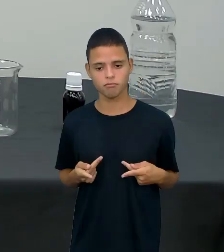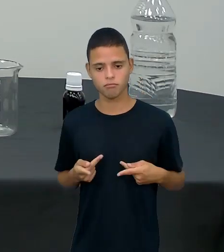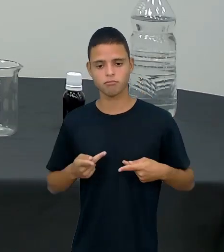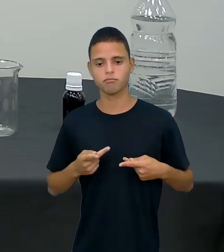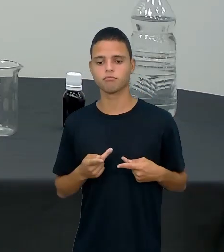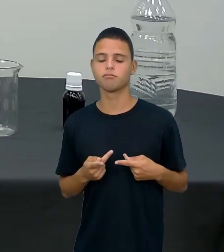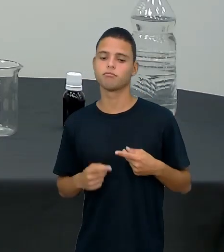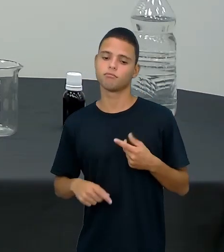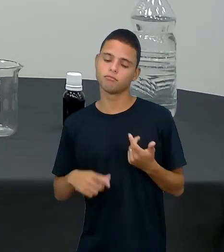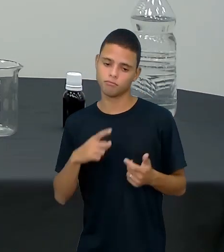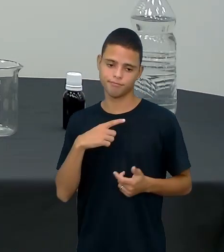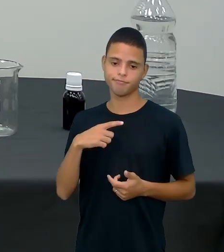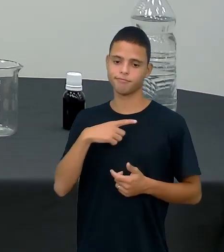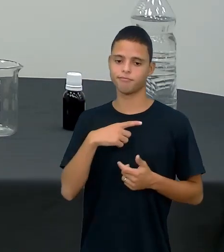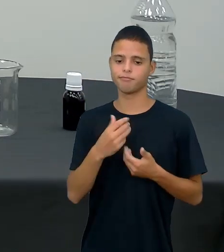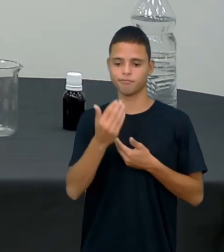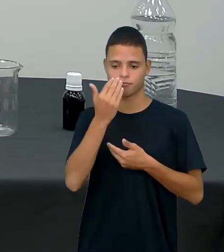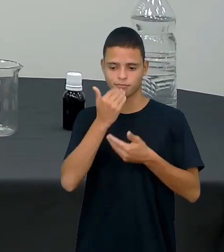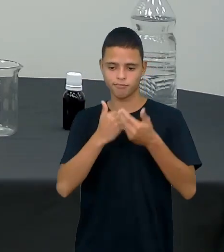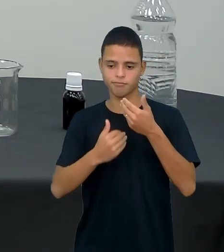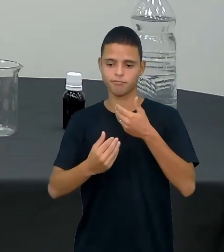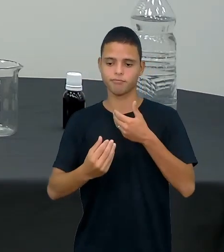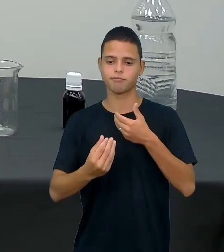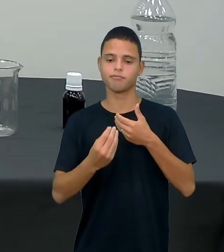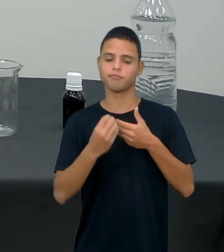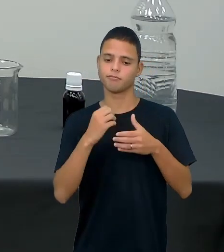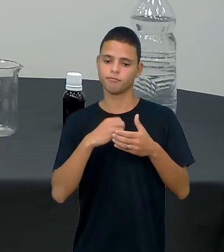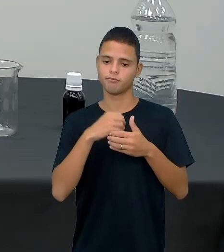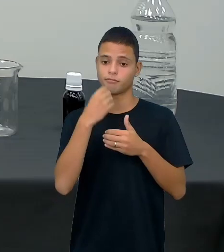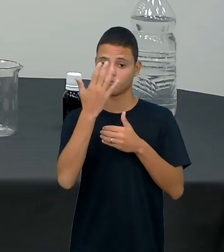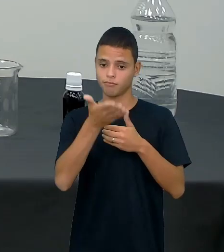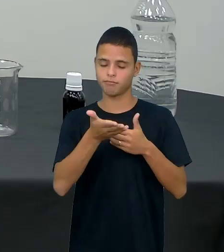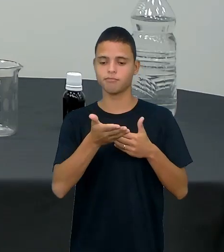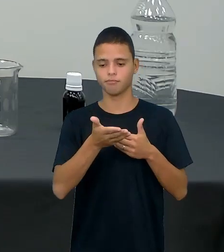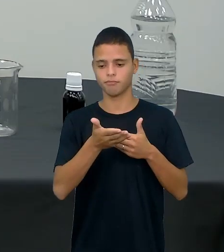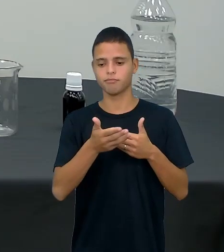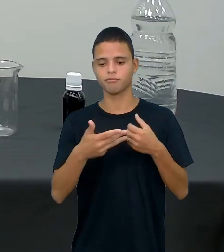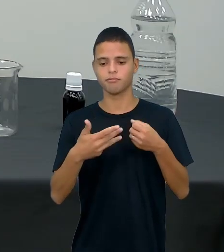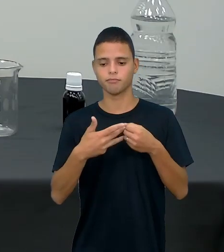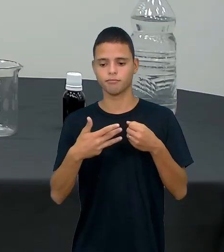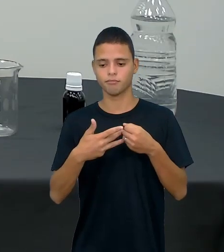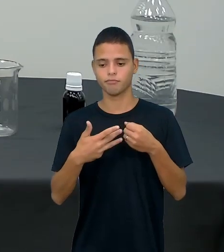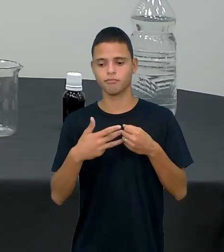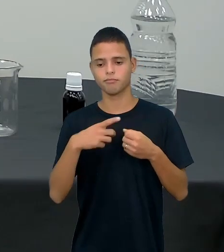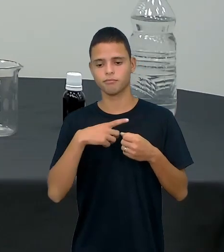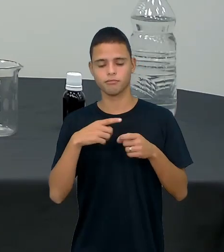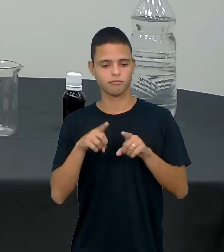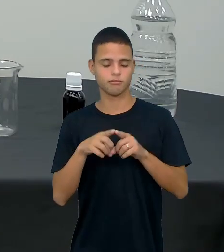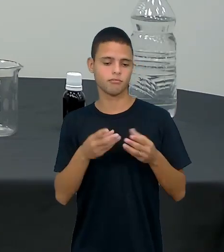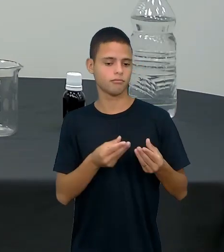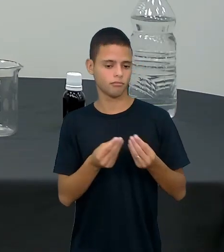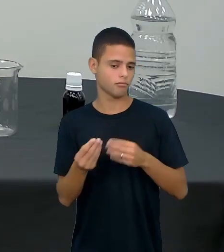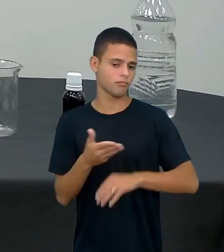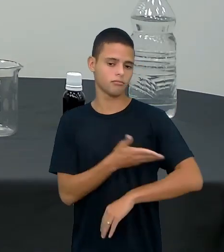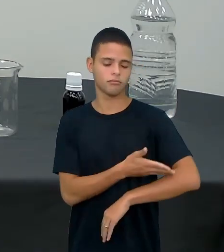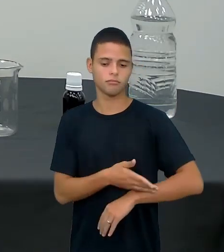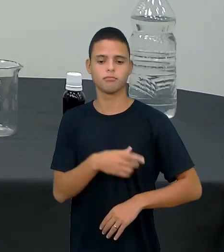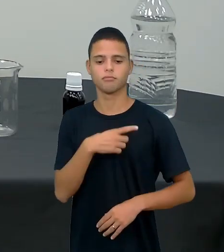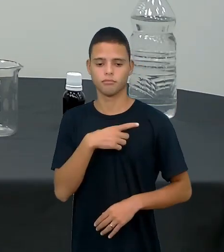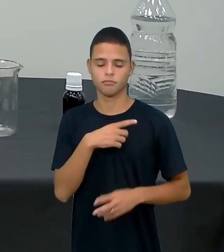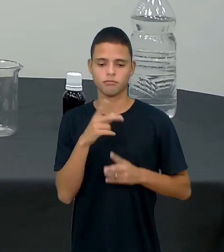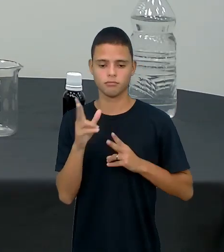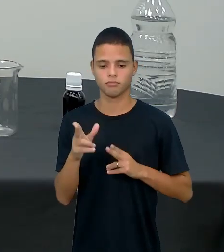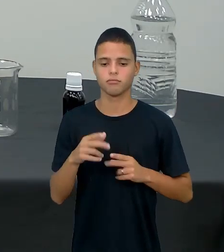digestão extracelular, onde está presente também a maioria dos outros organismos, e aí a gente vai, então, focar